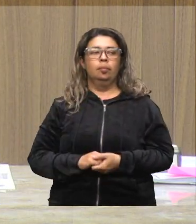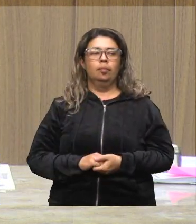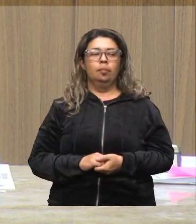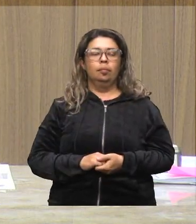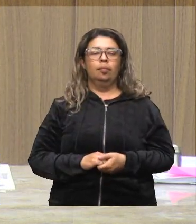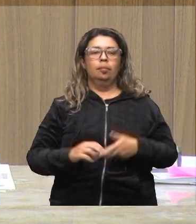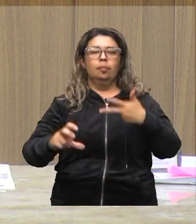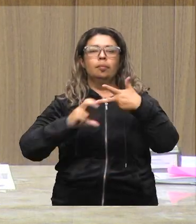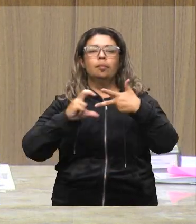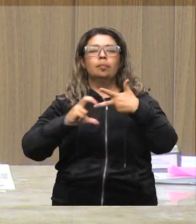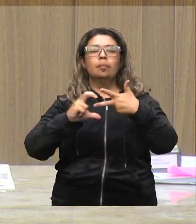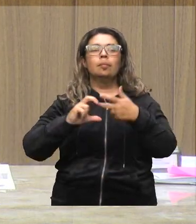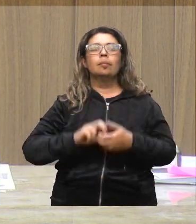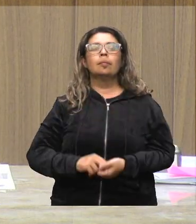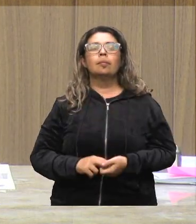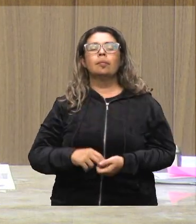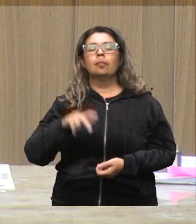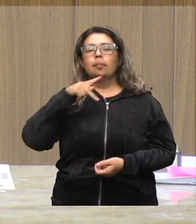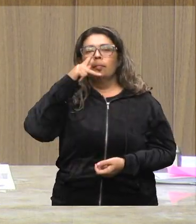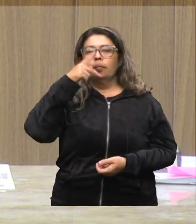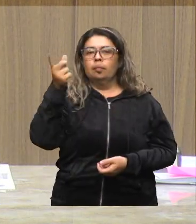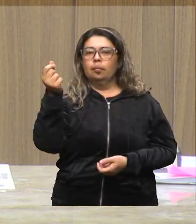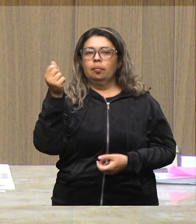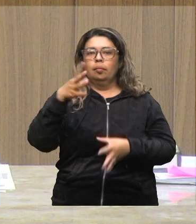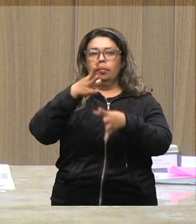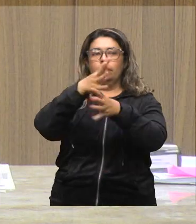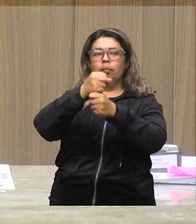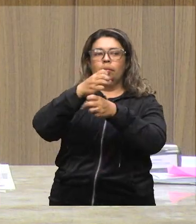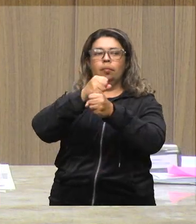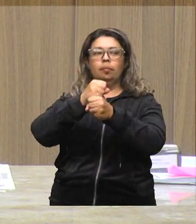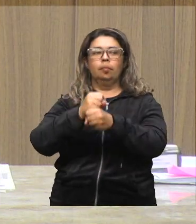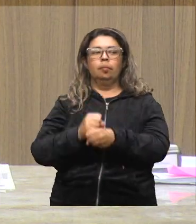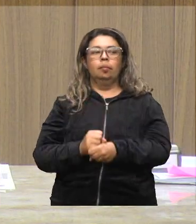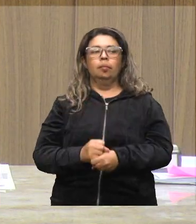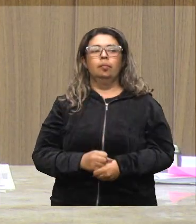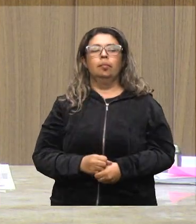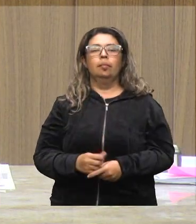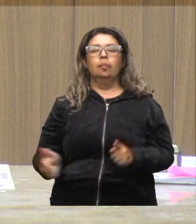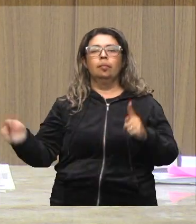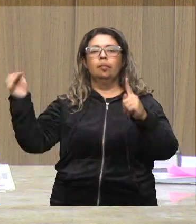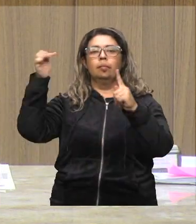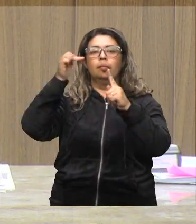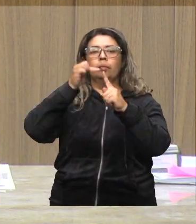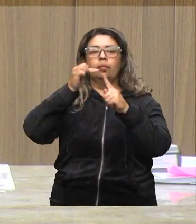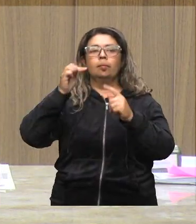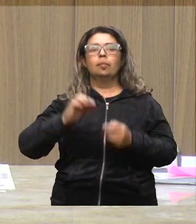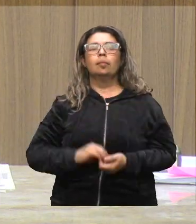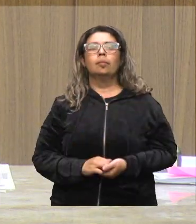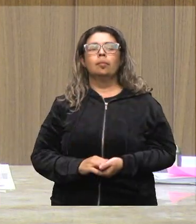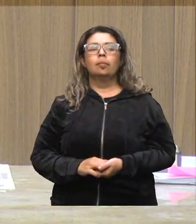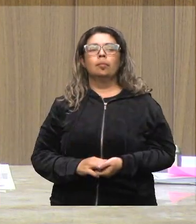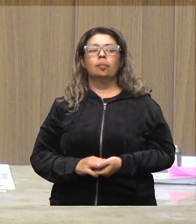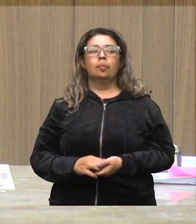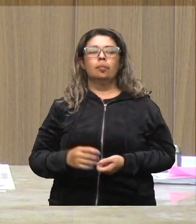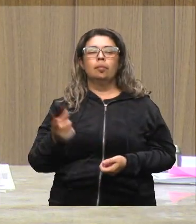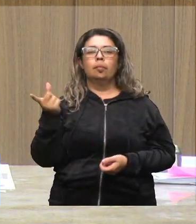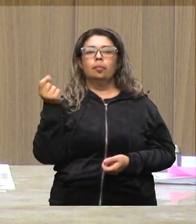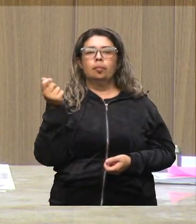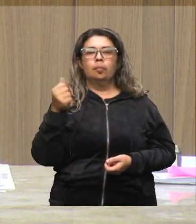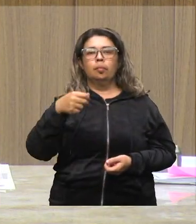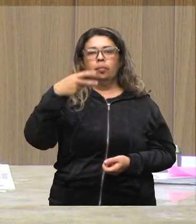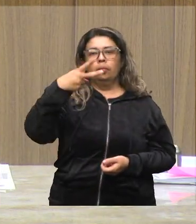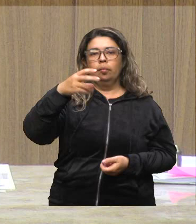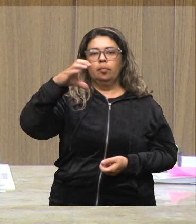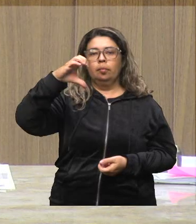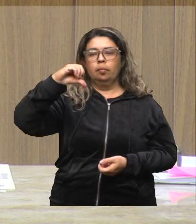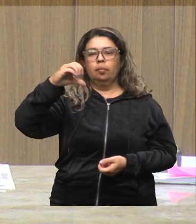59/2023 do Poder Executivo, dispõe sobre abertura de crédito adicional suplementar para os fins que especifica, no valor